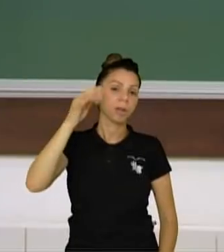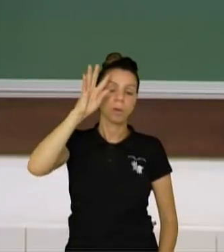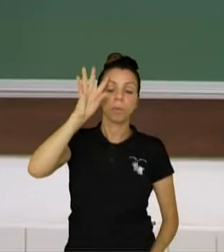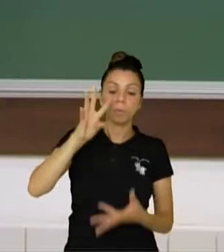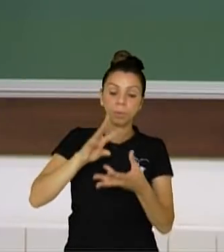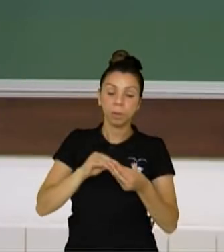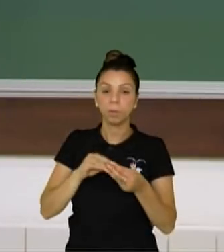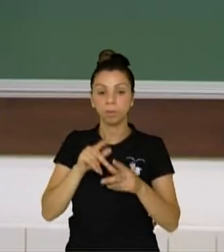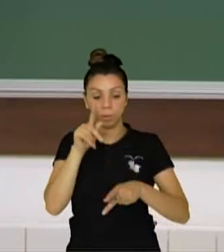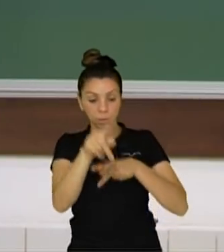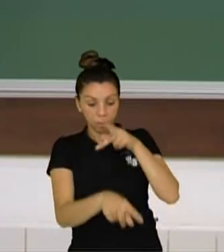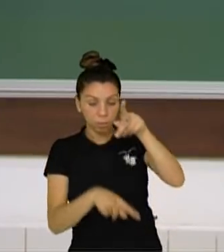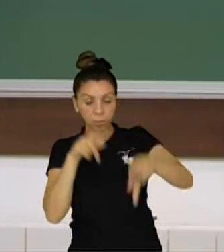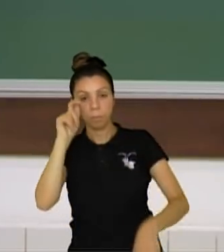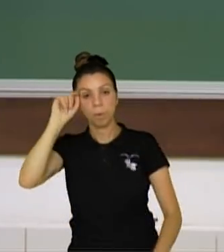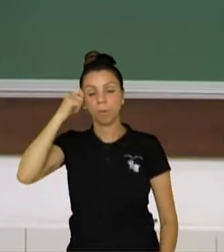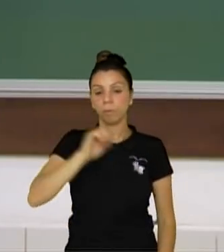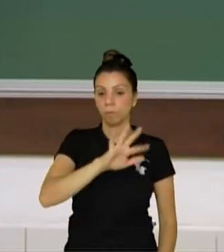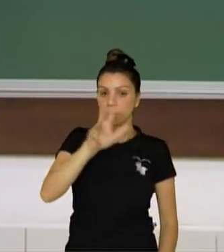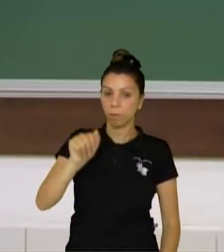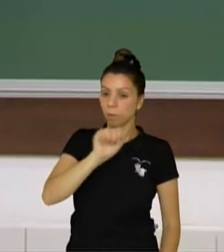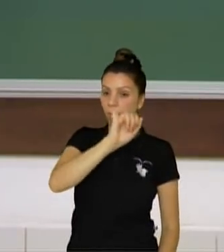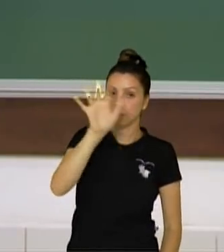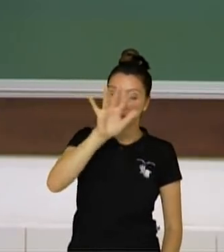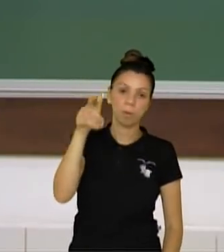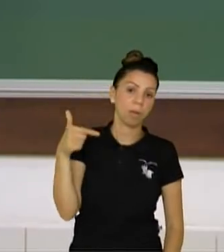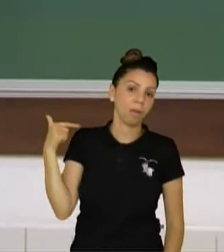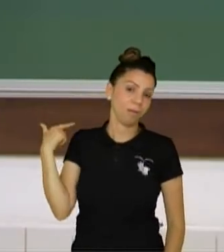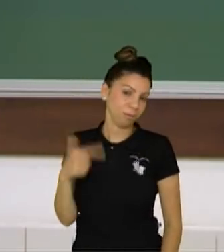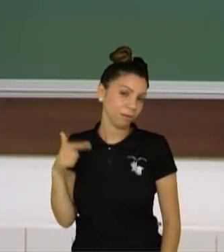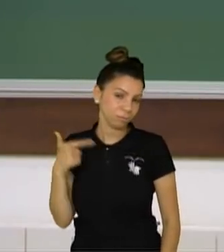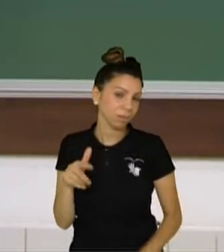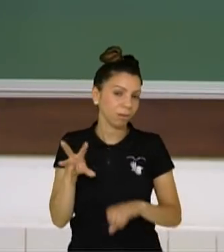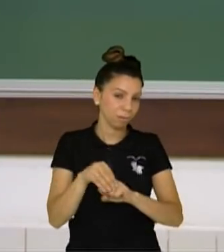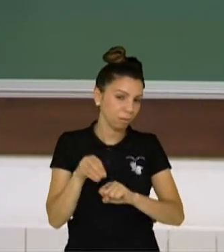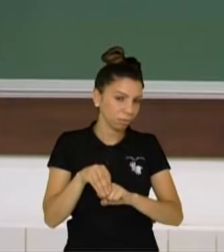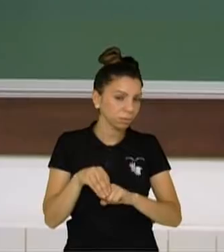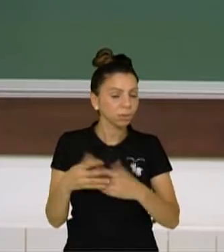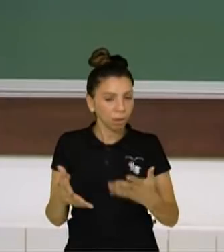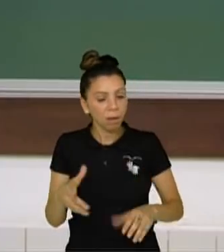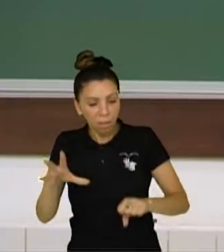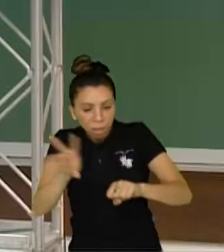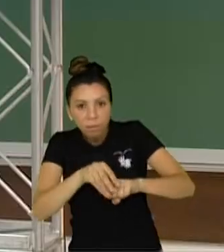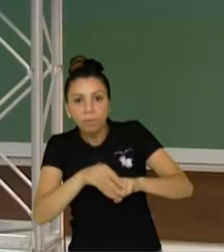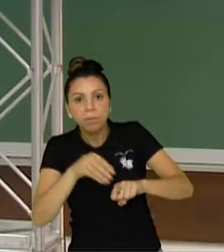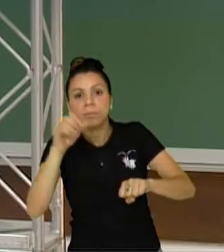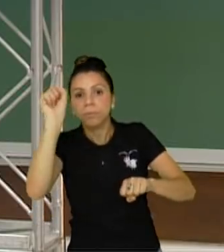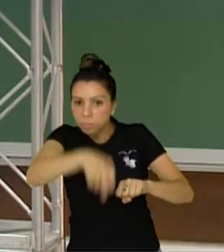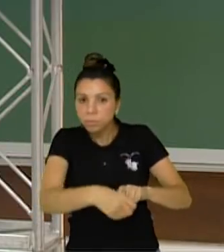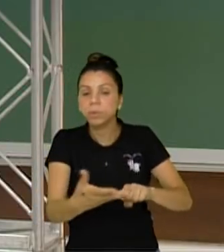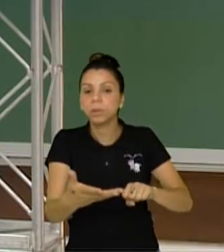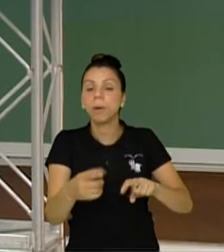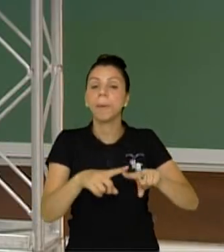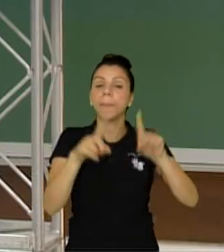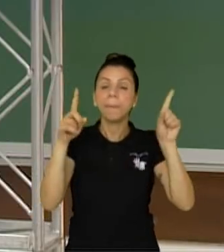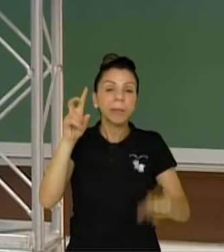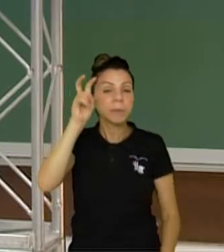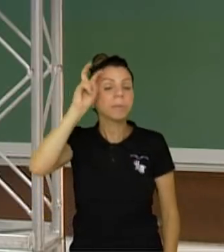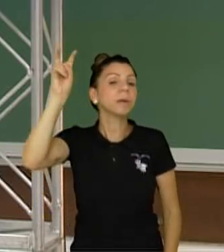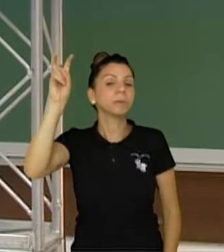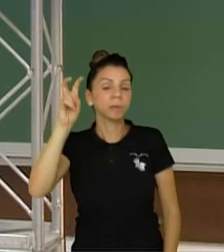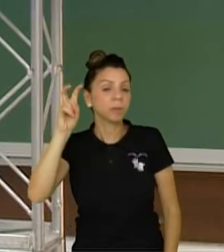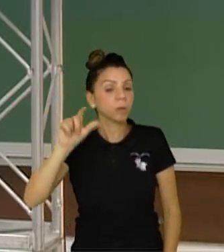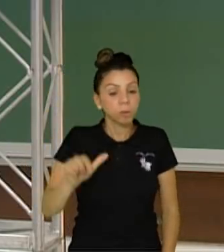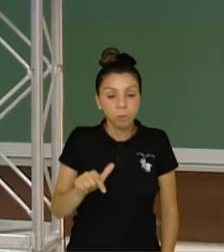entender que os povos africanos ou asiáticos não tinham conhecimento. Eles tinham, mas um conhecimento, uma inteligência aplicada de